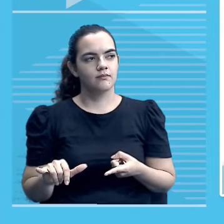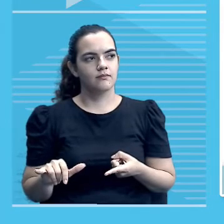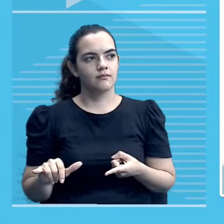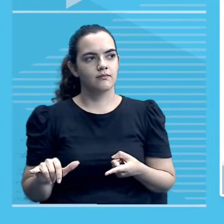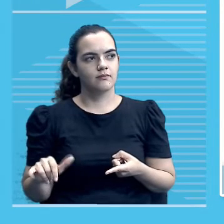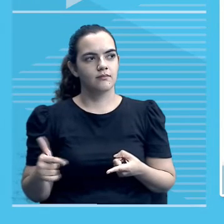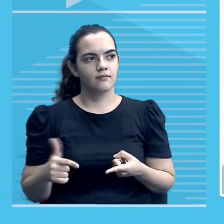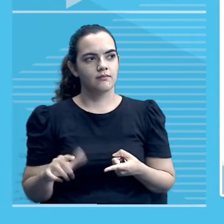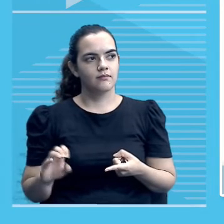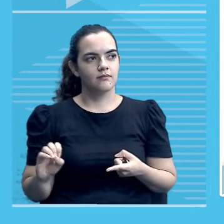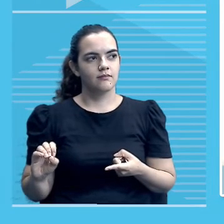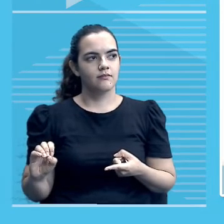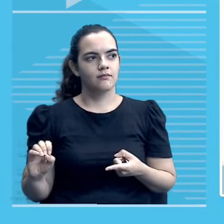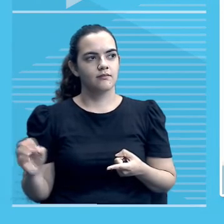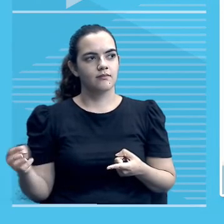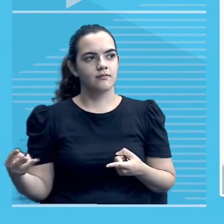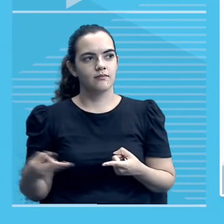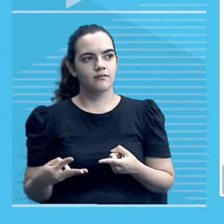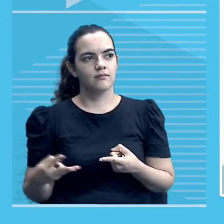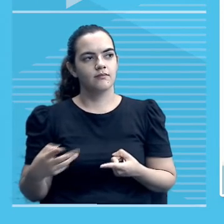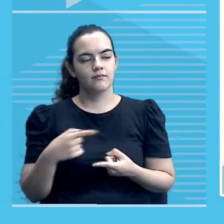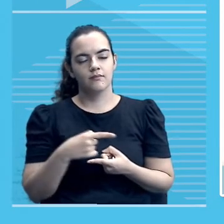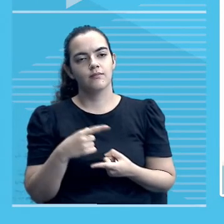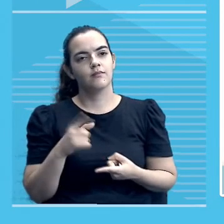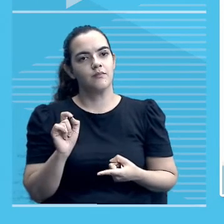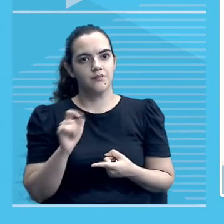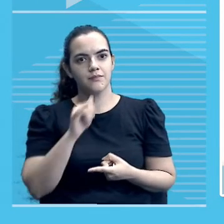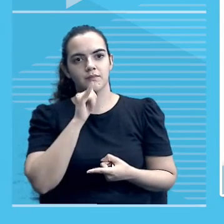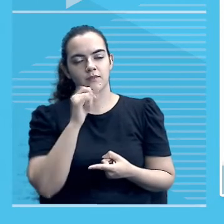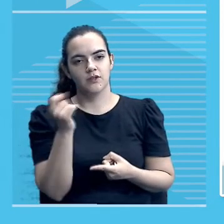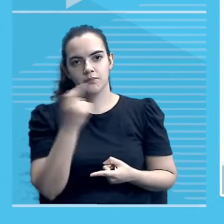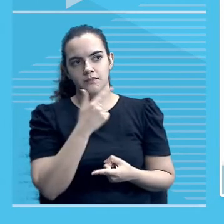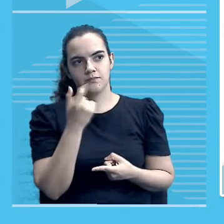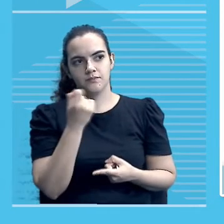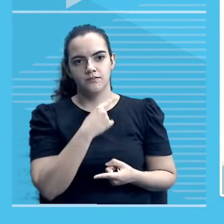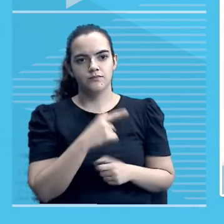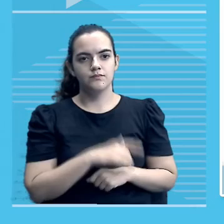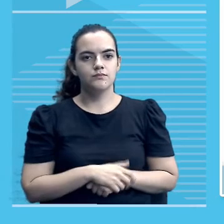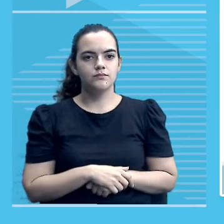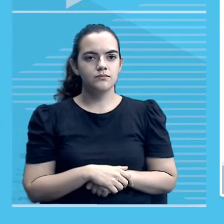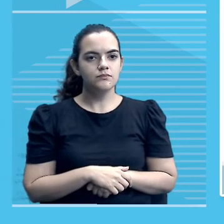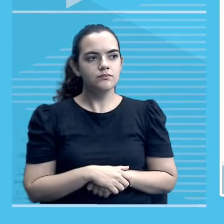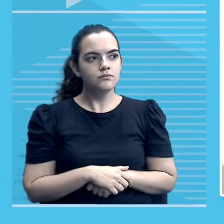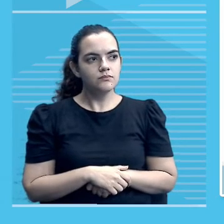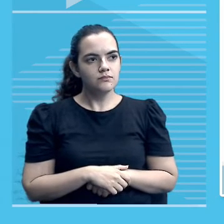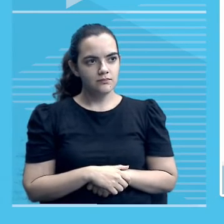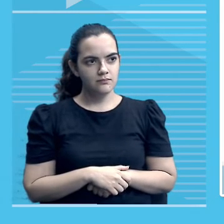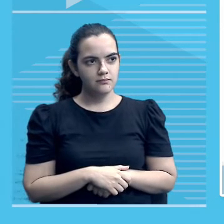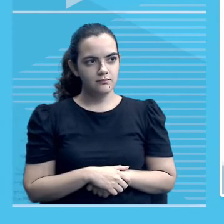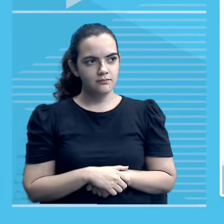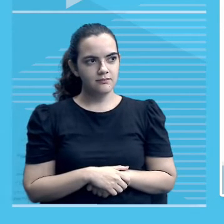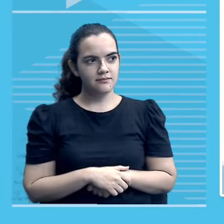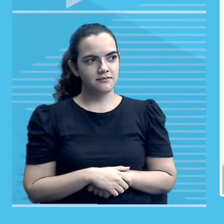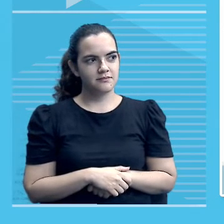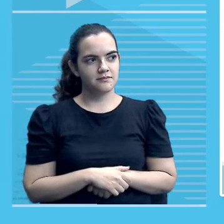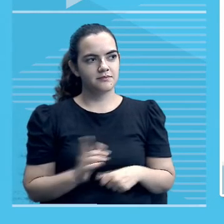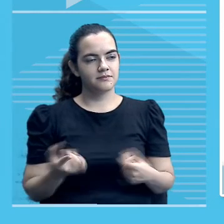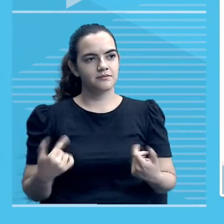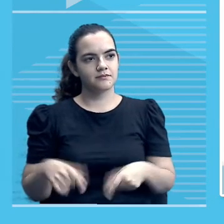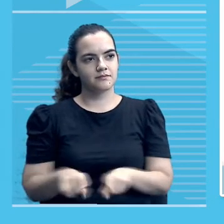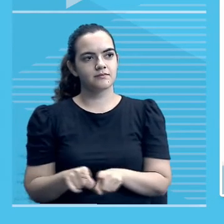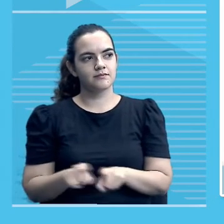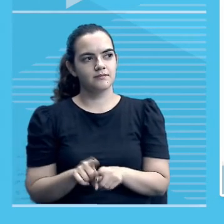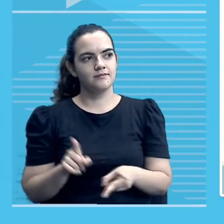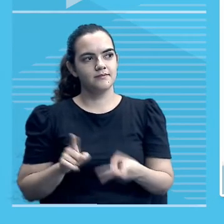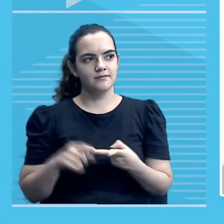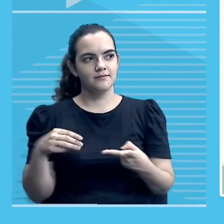Certo, cardenal, né? Sulfato de magnésio é o chamado sal de Epsom, usado como